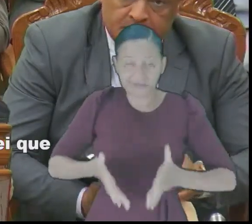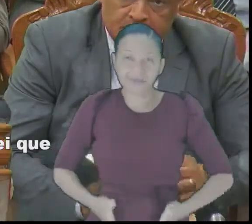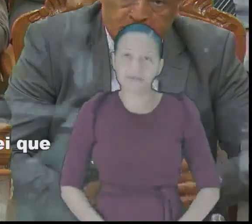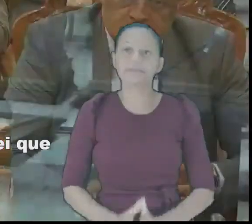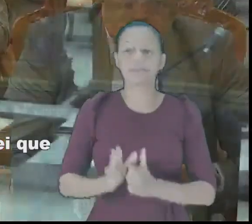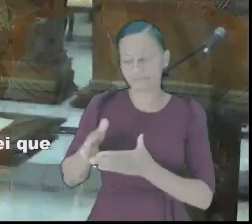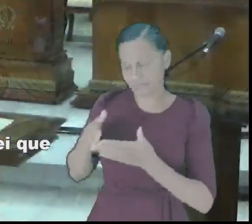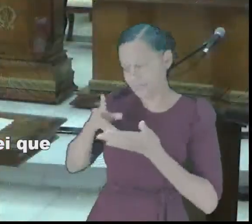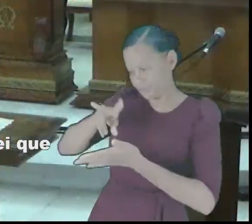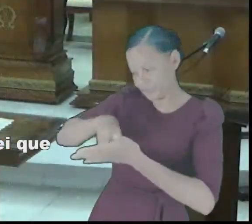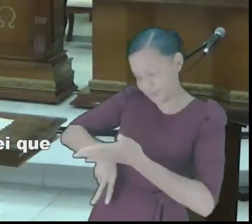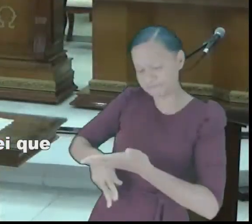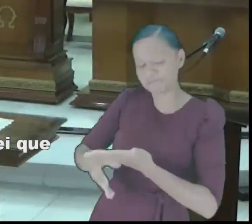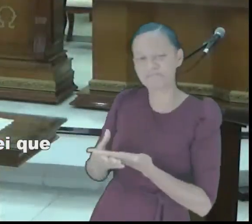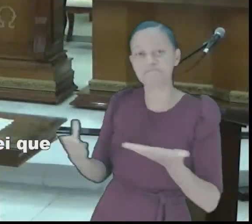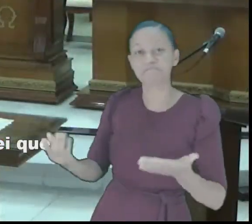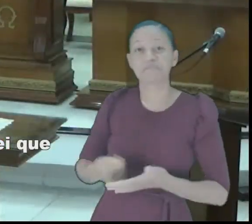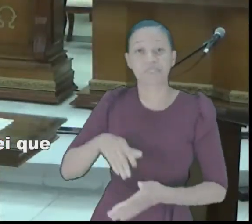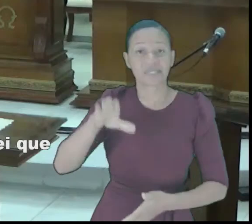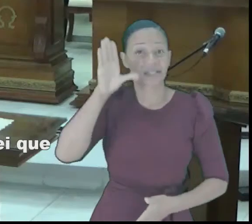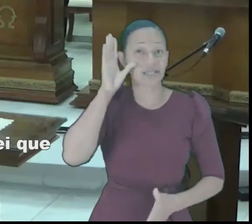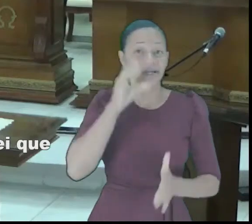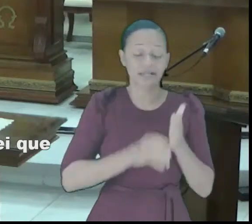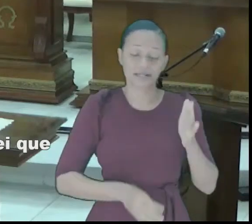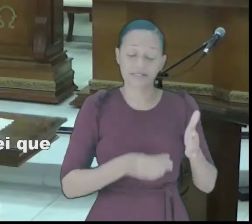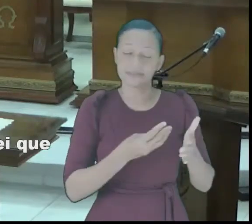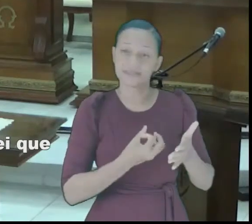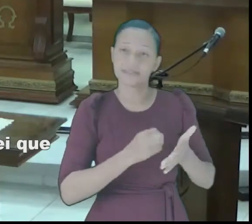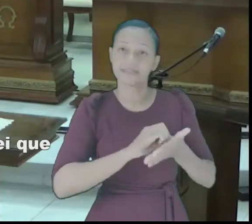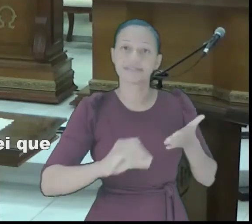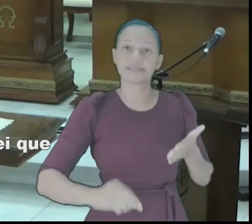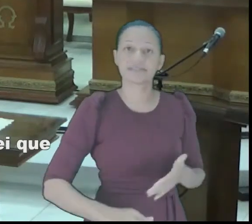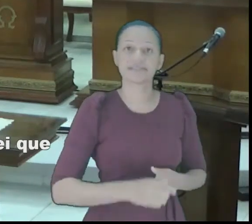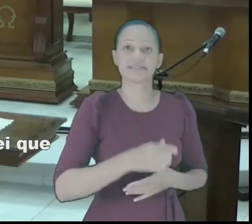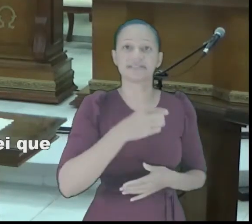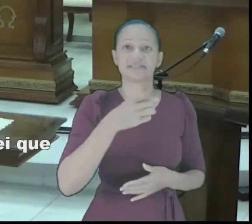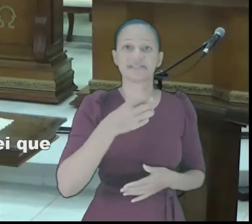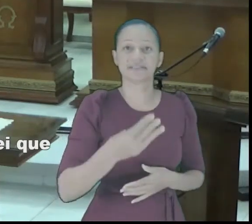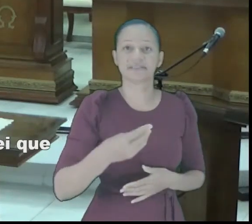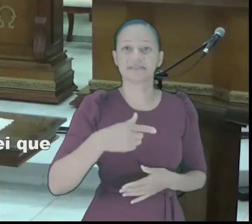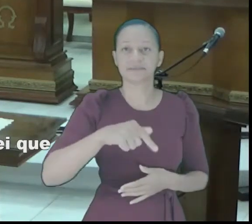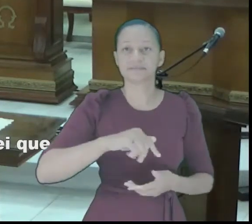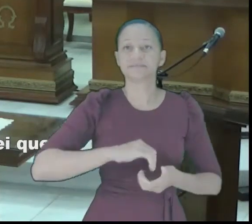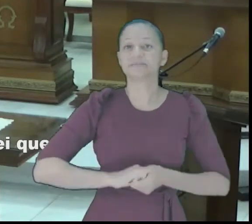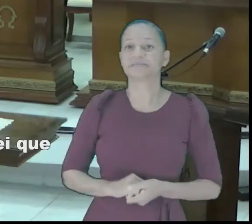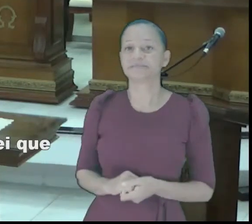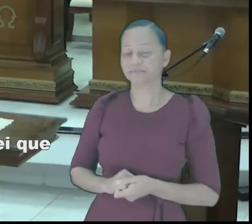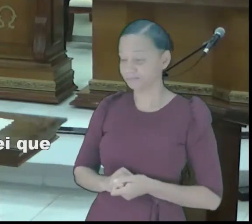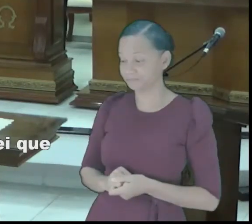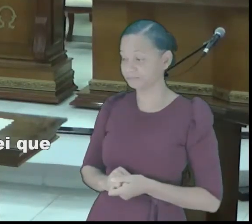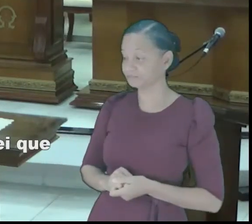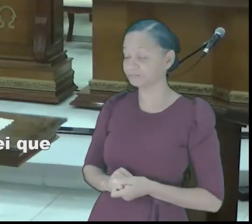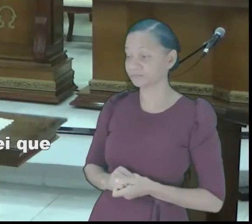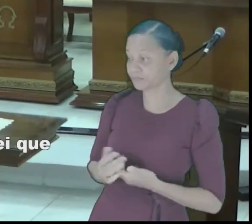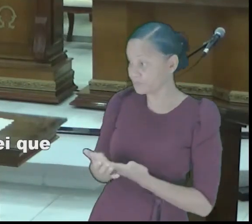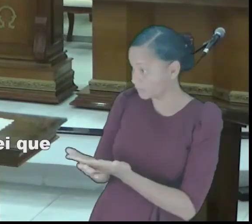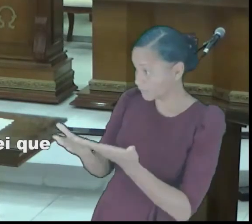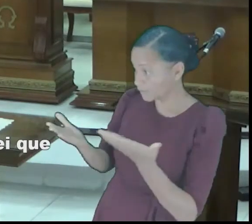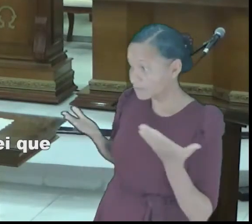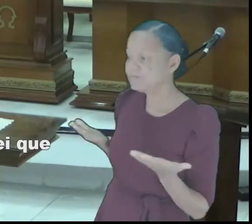por gentileza Ezequiel 36 e 37. E porei dentro de vós o